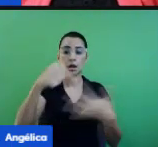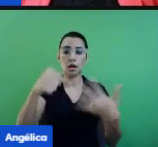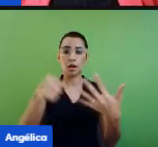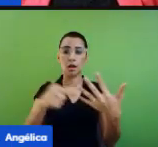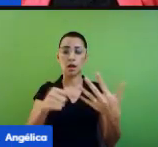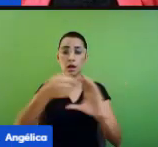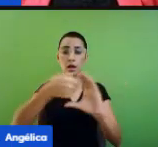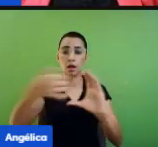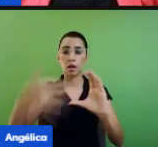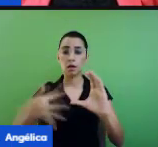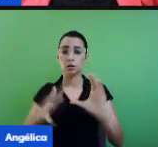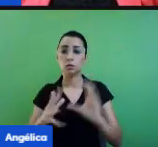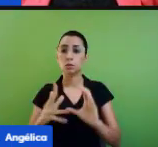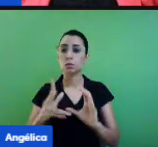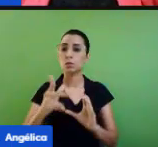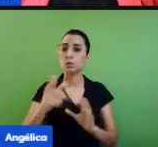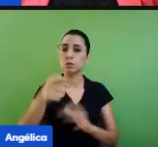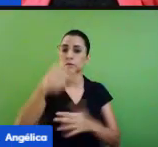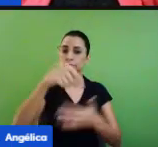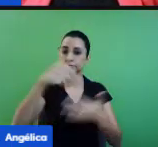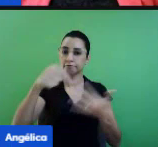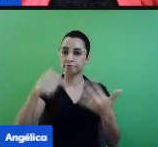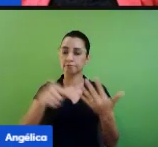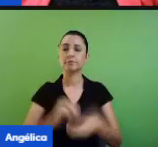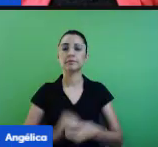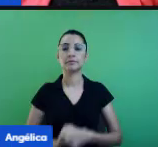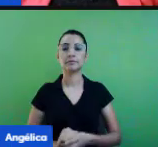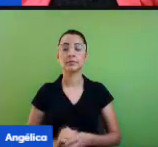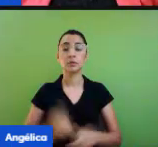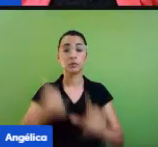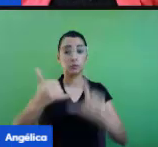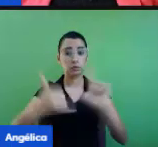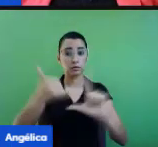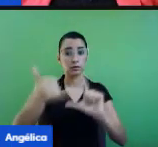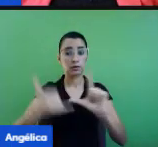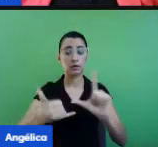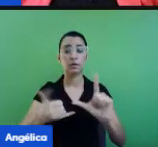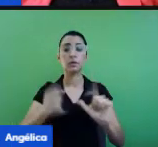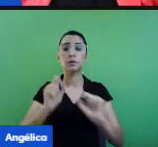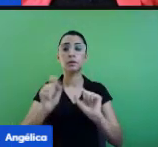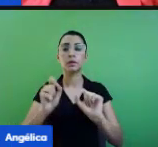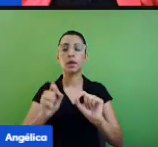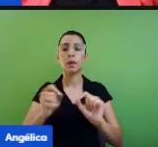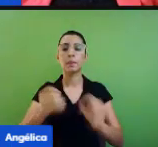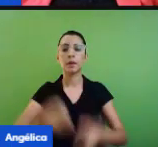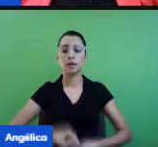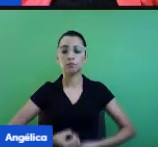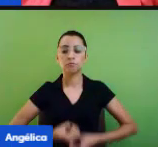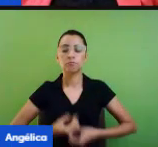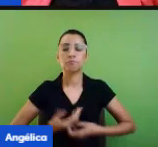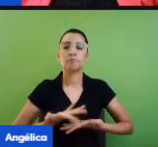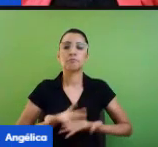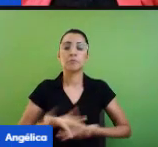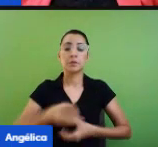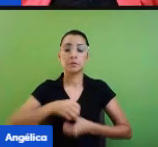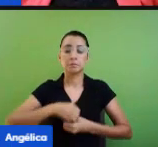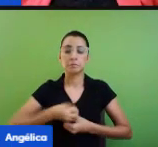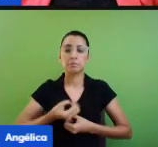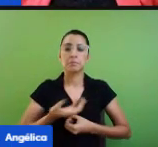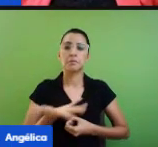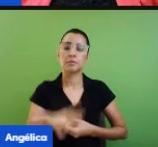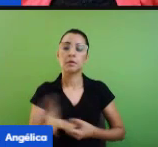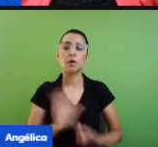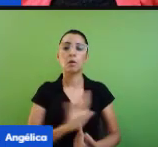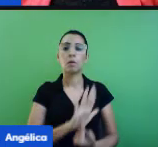características. E a ludicidade, ela é o espaço para a expressão mais genuína do ser,